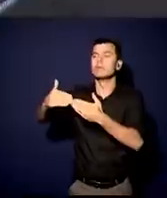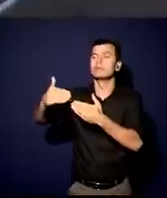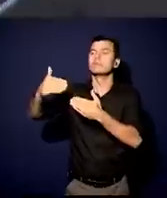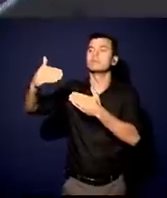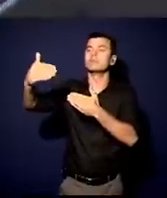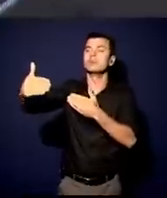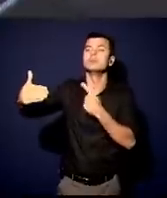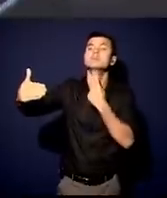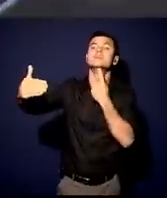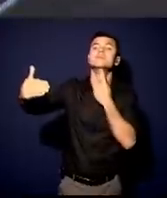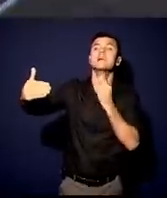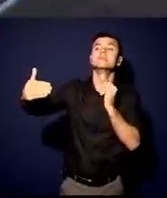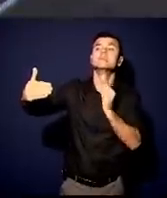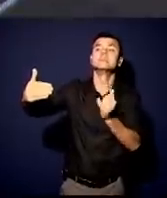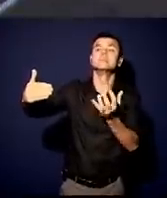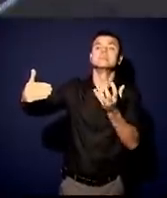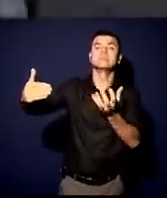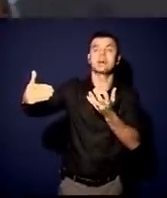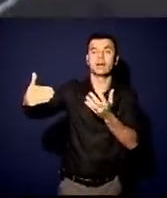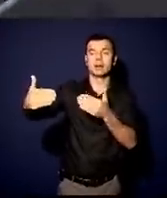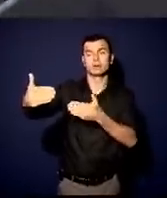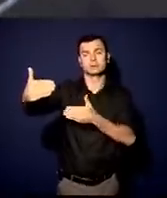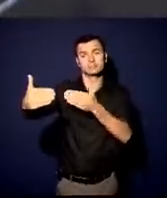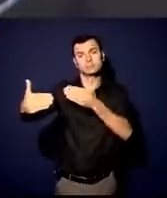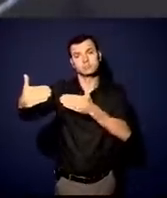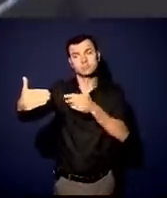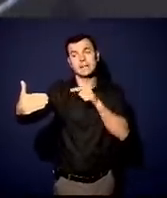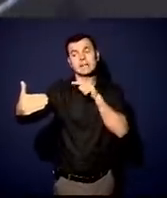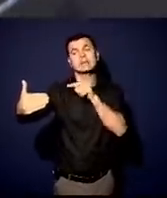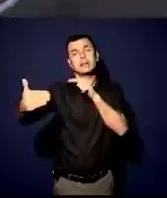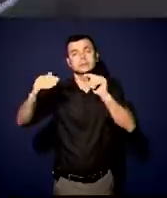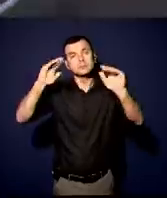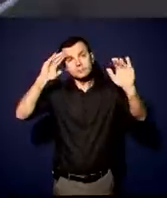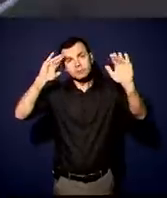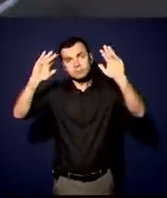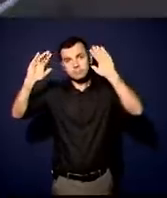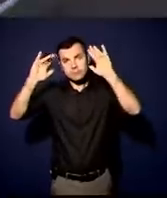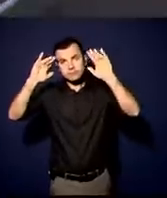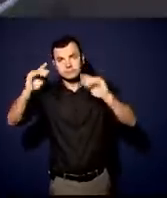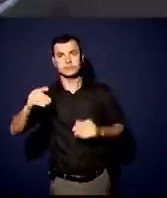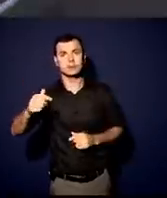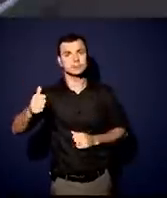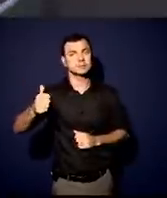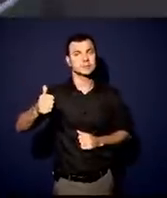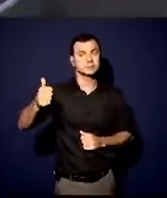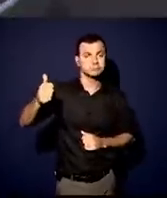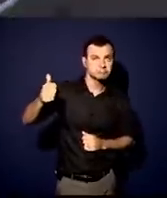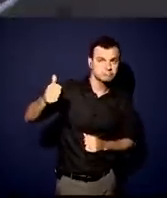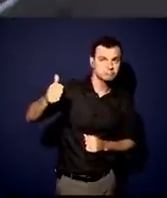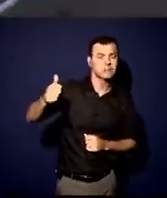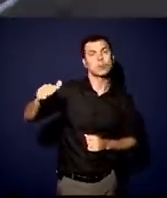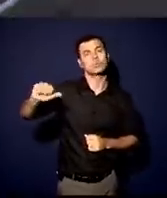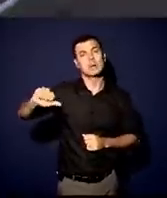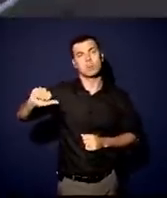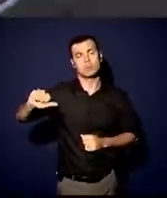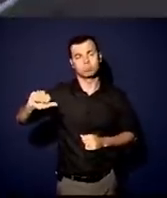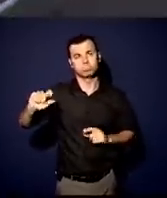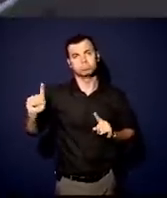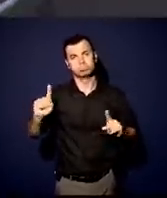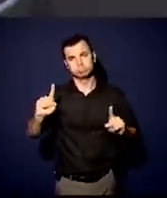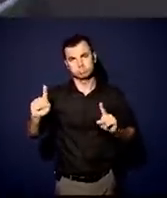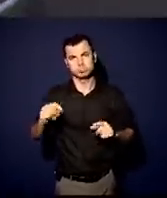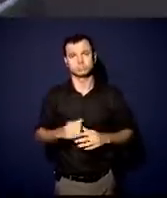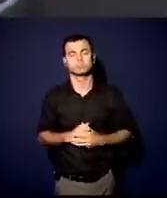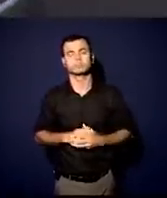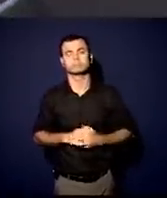ter quando chegar ao longo prazo verá o curto prazo a gente vai pensar se realmente aquilo deveria ser tomado a